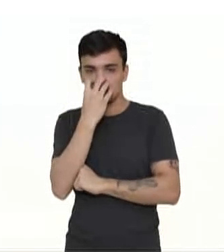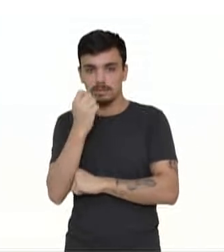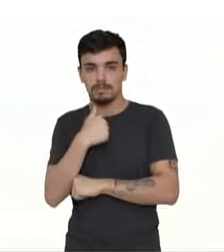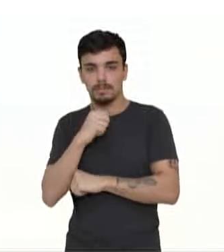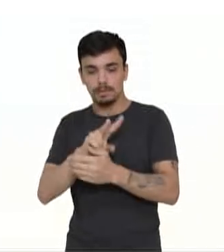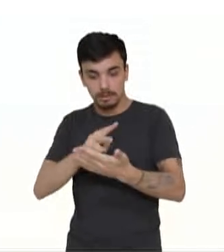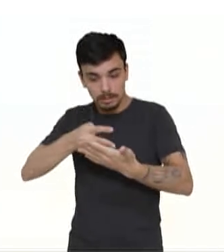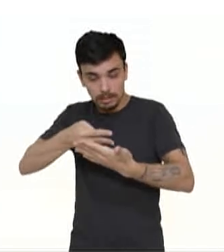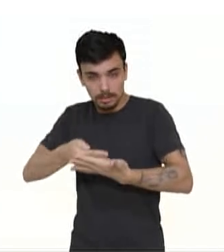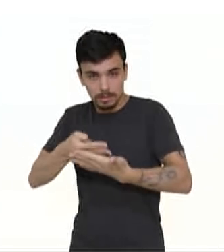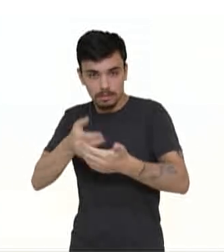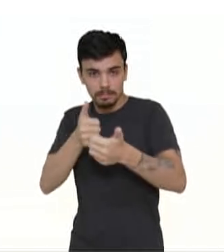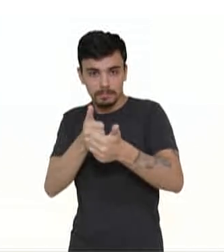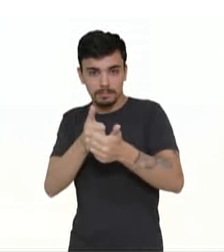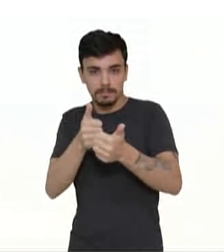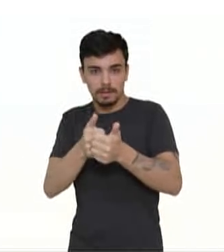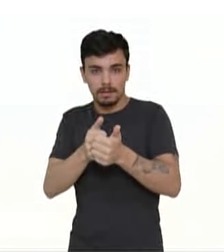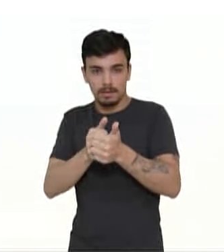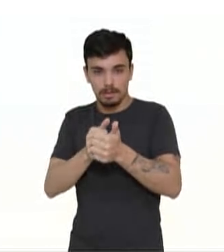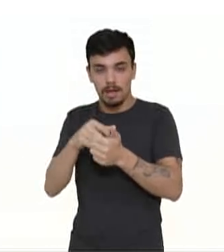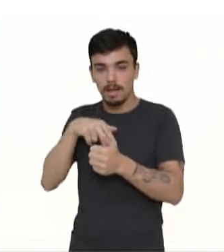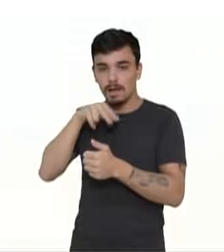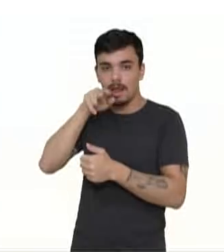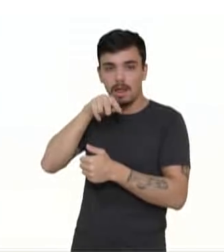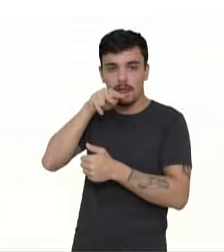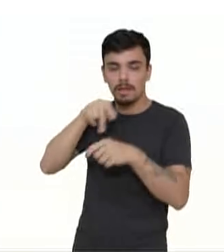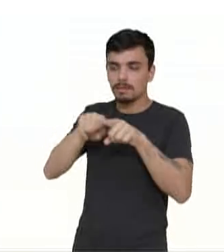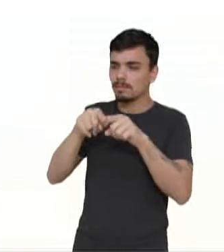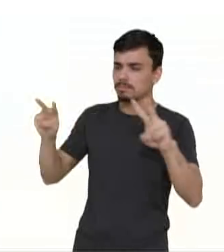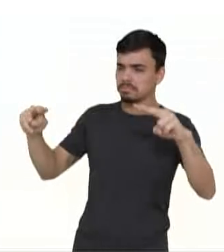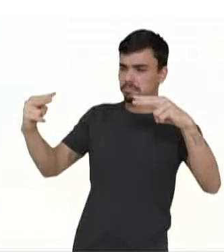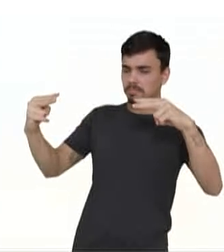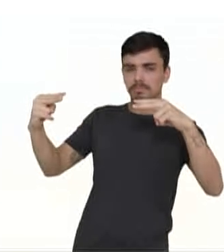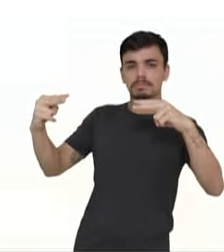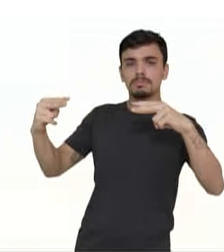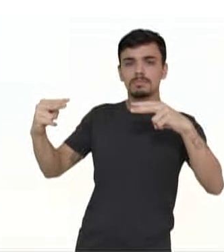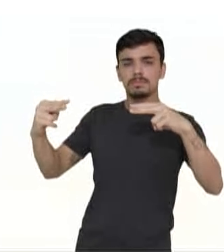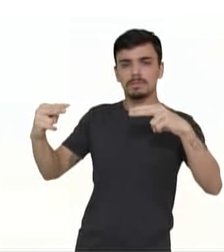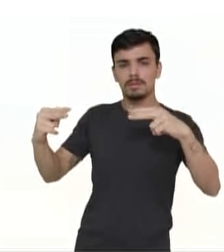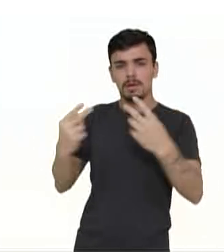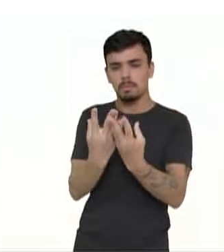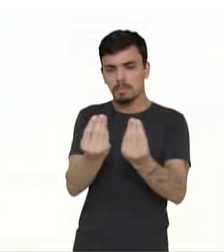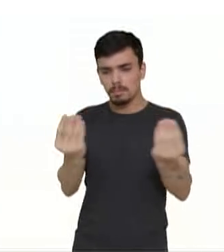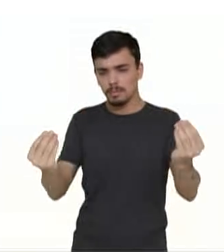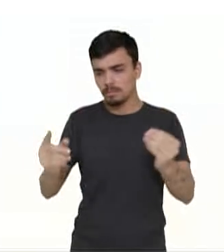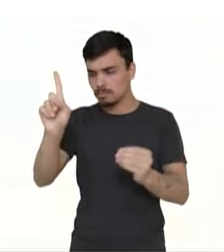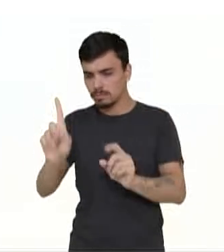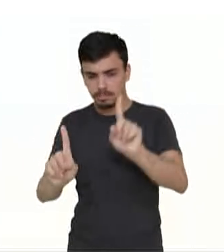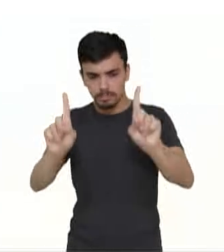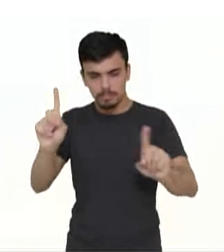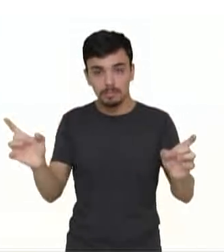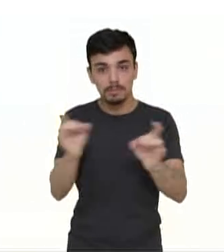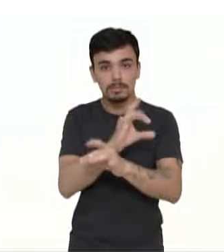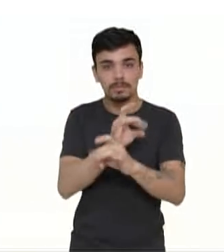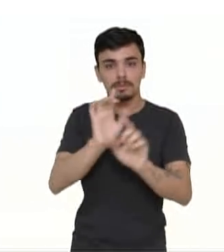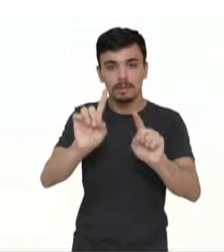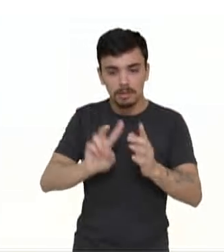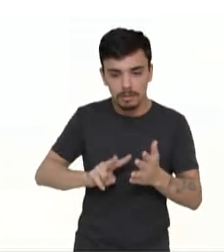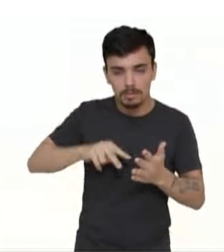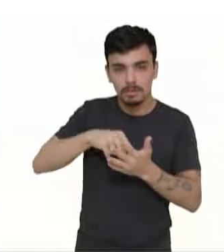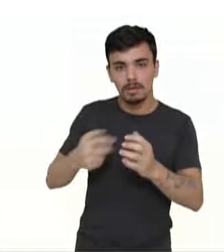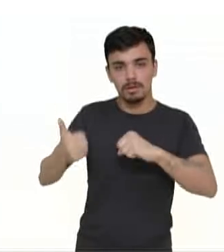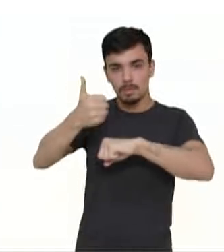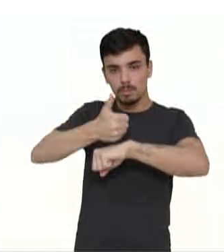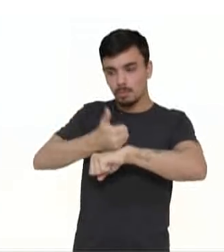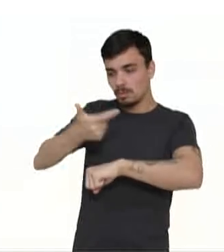diante dela. Sua língua vibrava, ambos se olhavam. Entre tantos seres que estão prontos para se tornarem